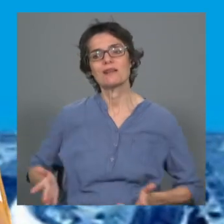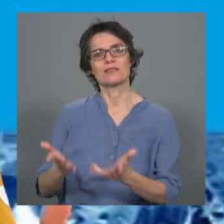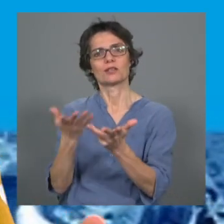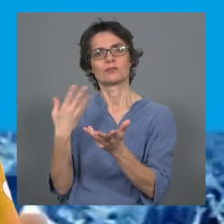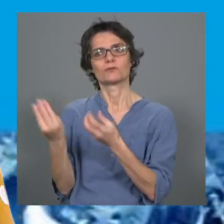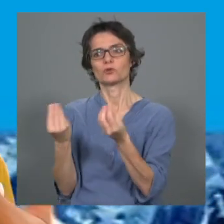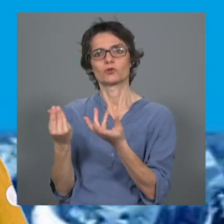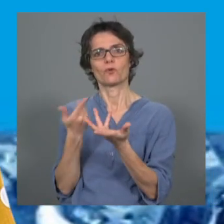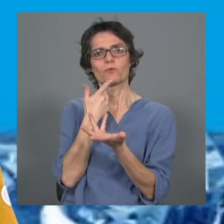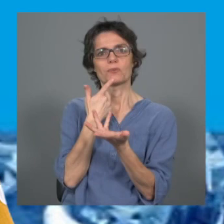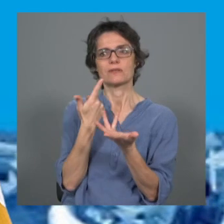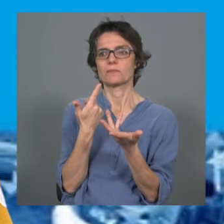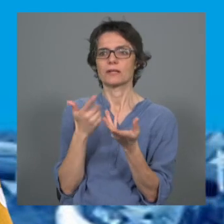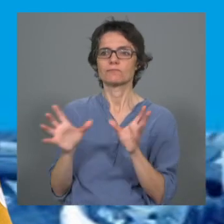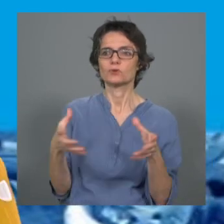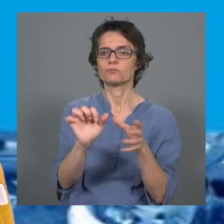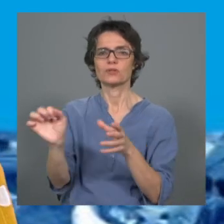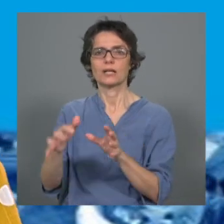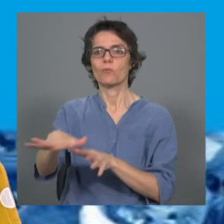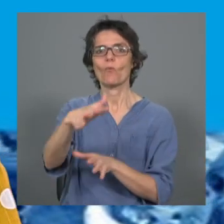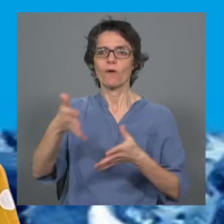onde estavam e para onde queriam caminhar.